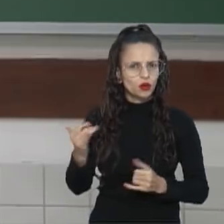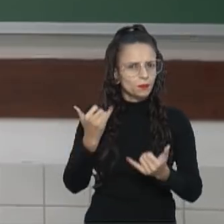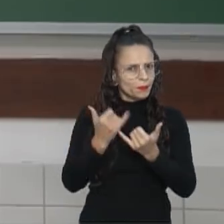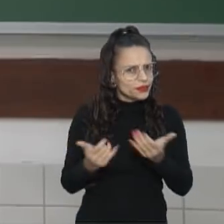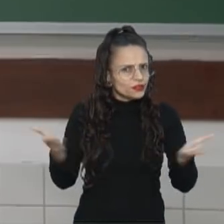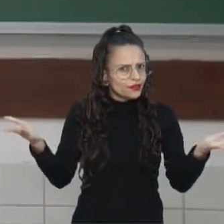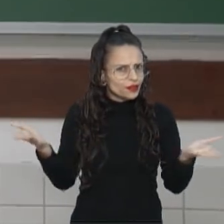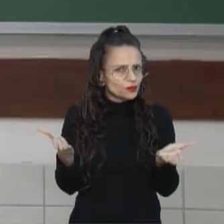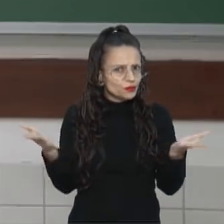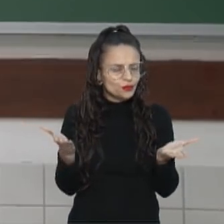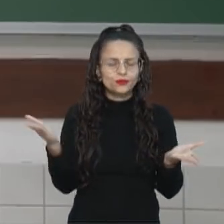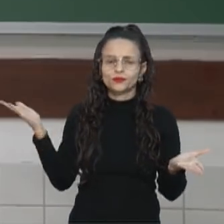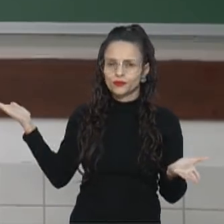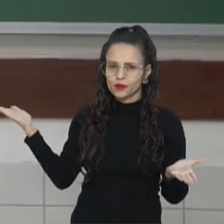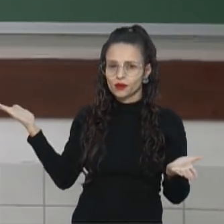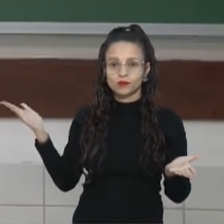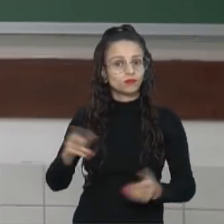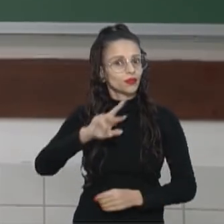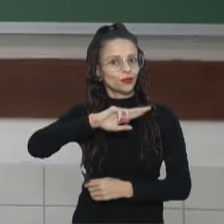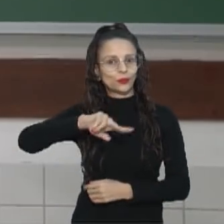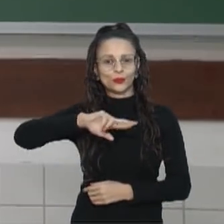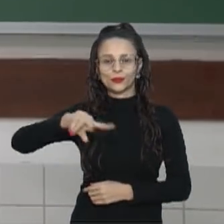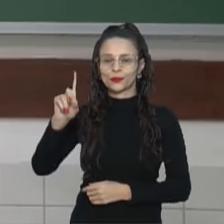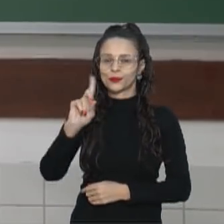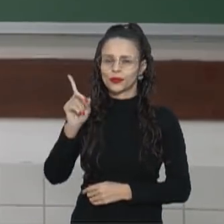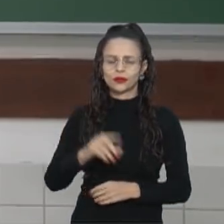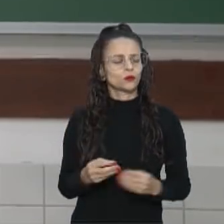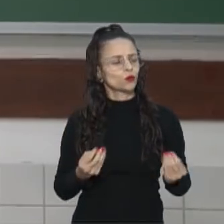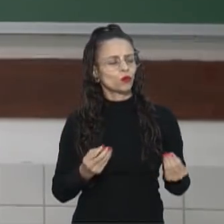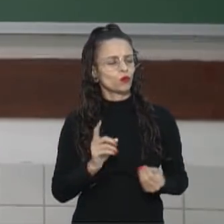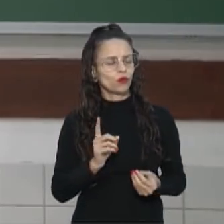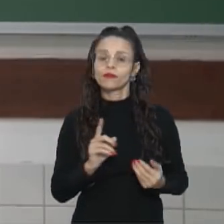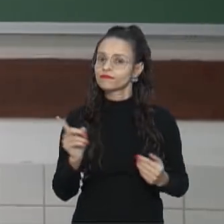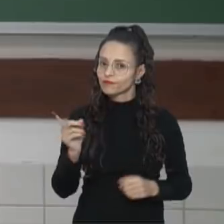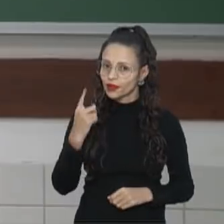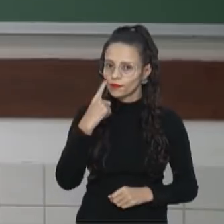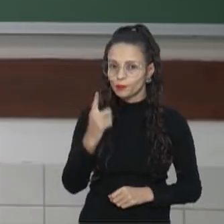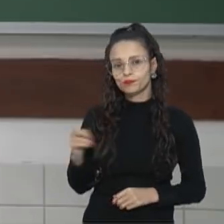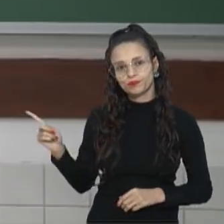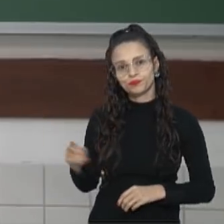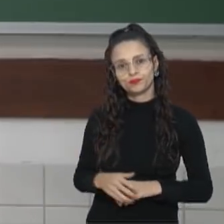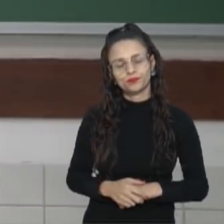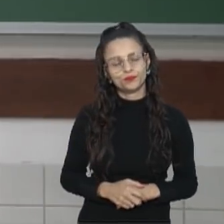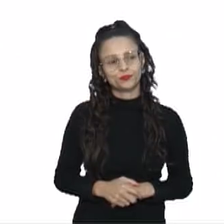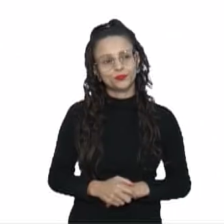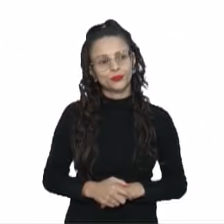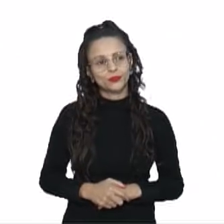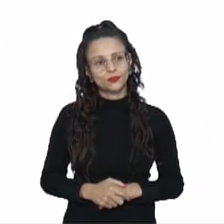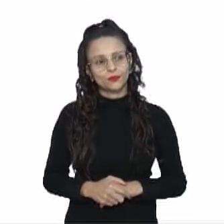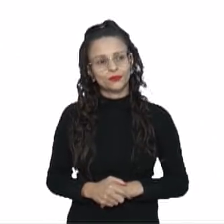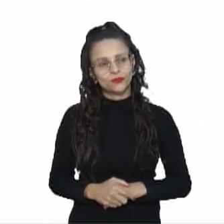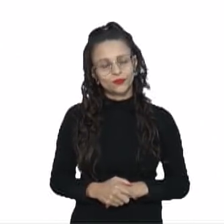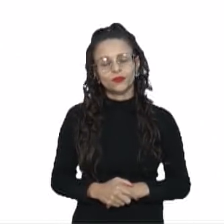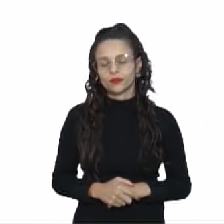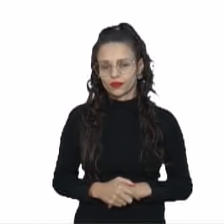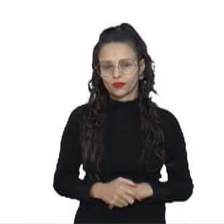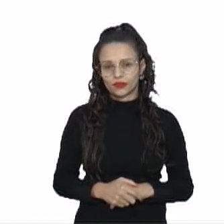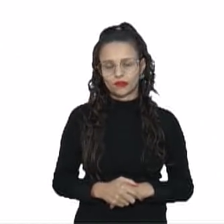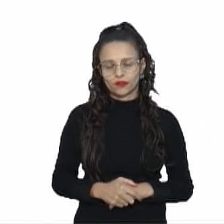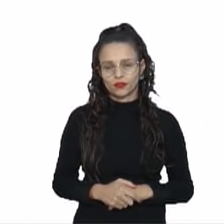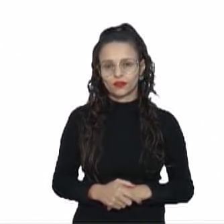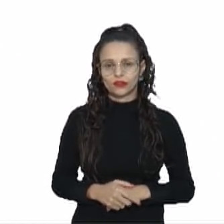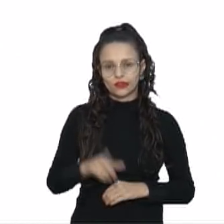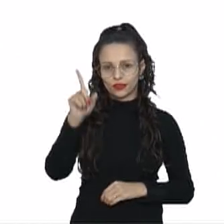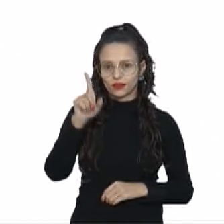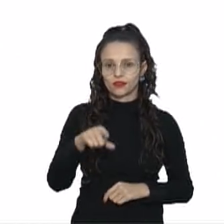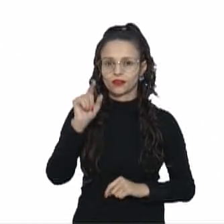reportagem é atual, né? Então, não é. Como assim, professor? Não é? Exatamente. Olha aqui, ó. Esta reportagem aqui,